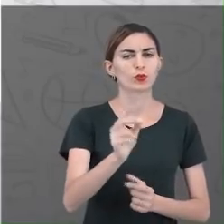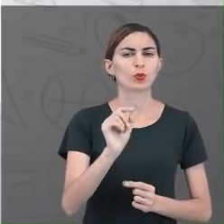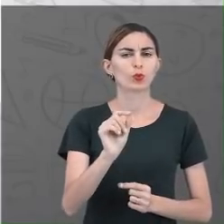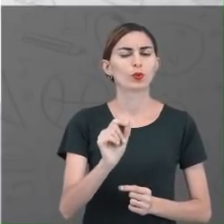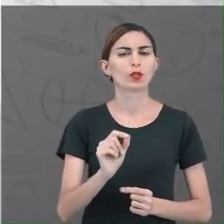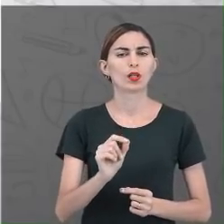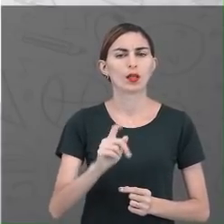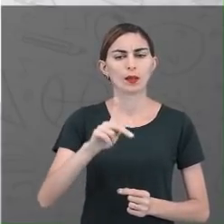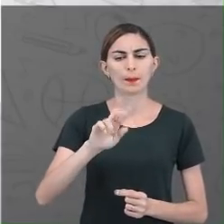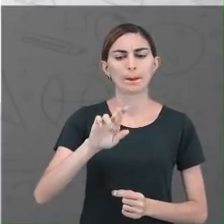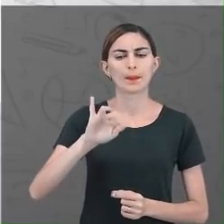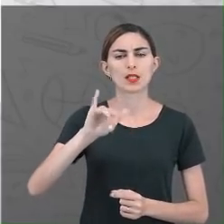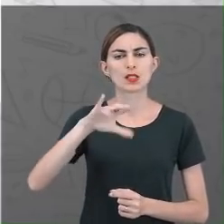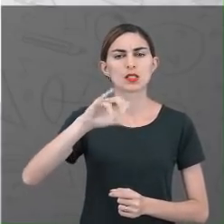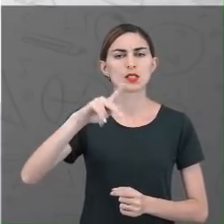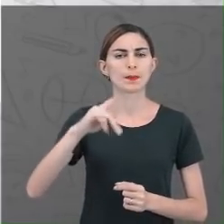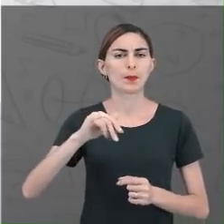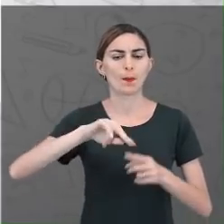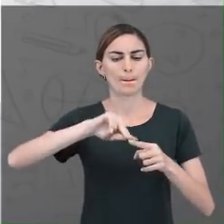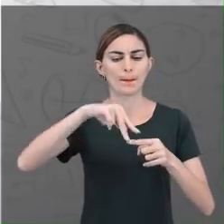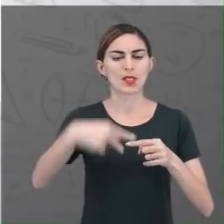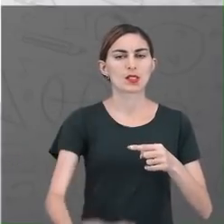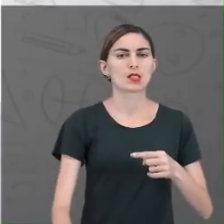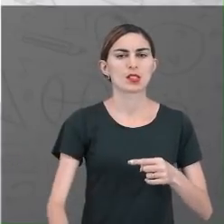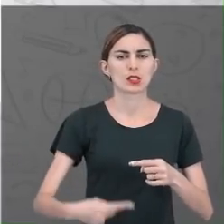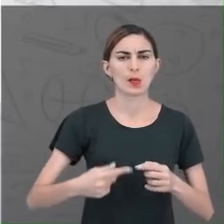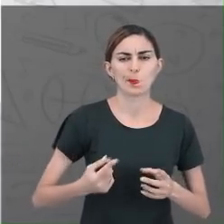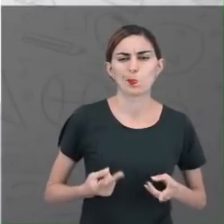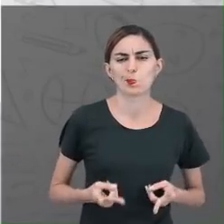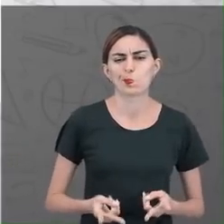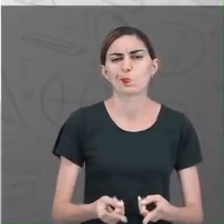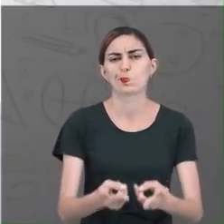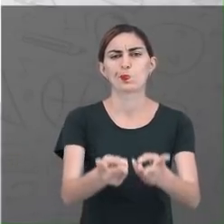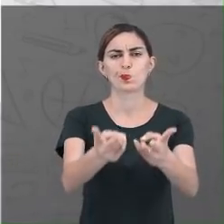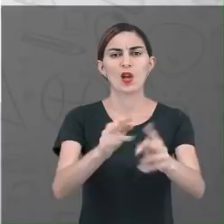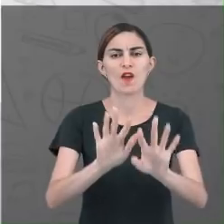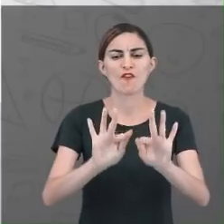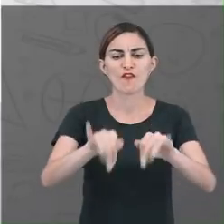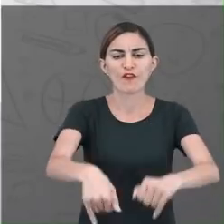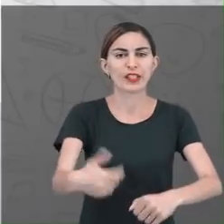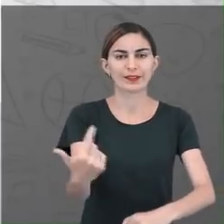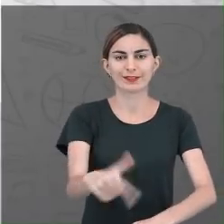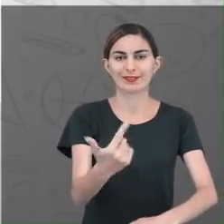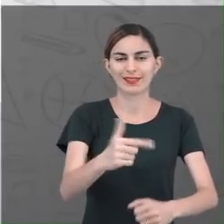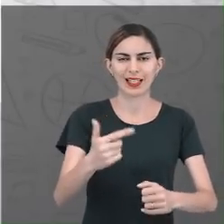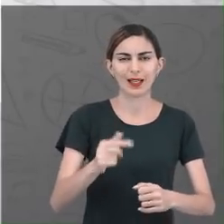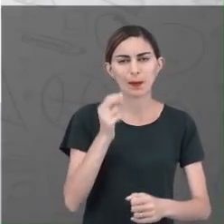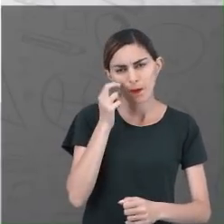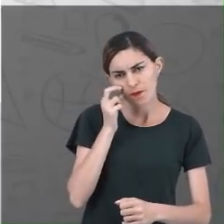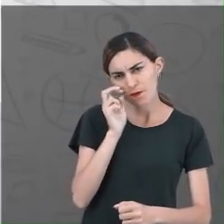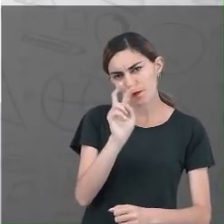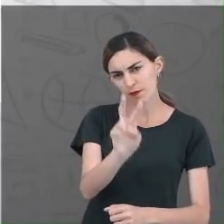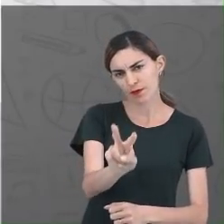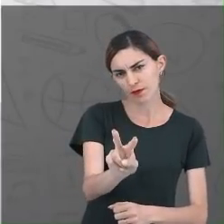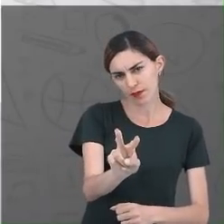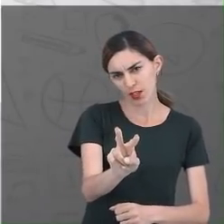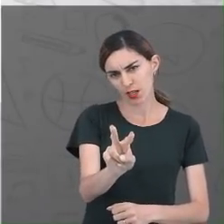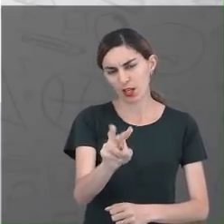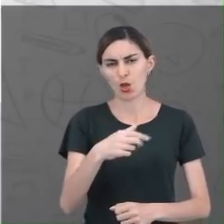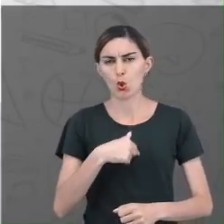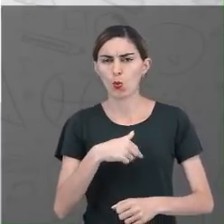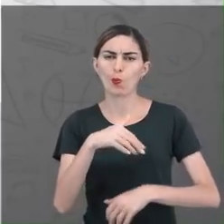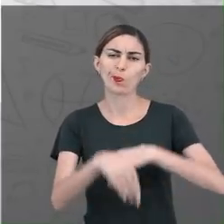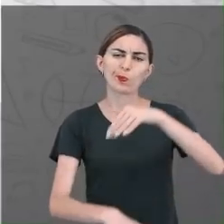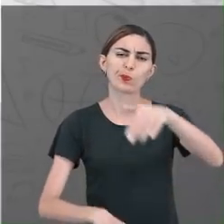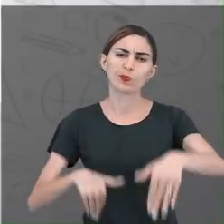trouxe o princípio da piscina infinita. Qual é esse princípio? O princípio é que o usuário da piscina,